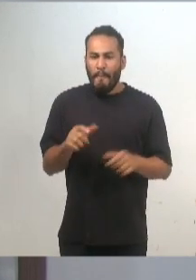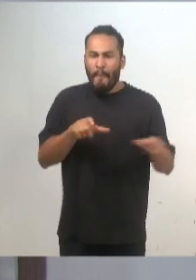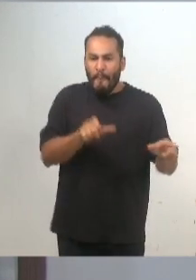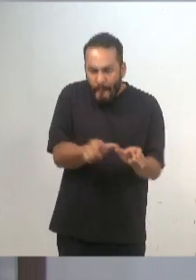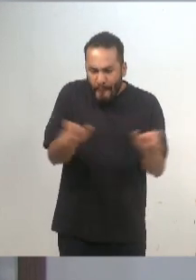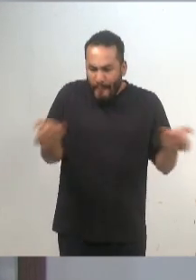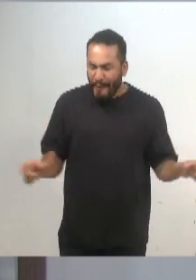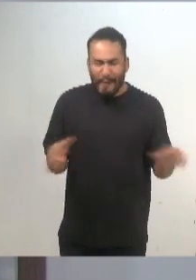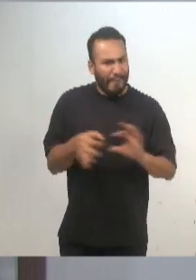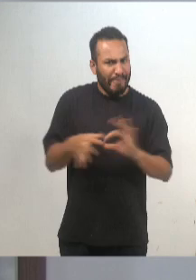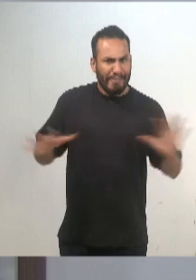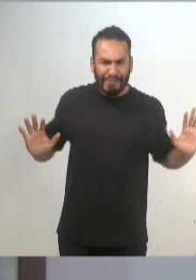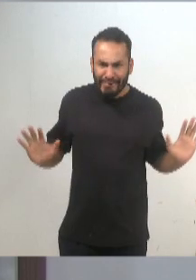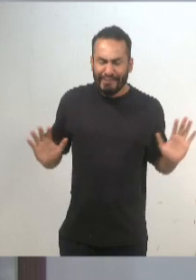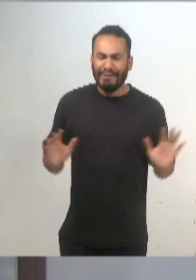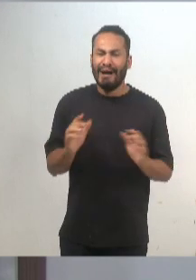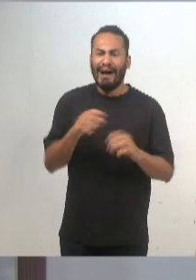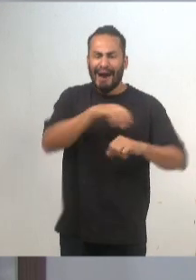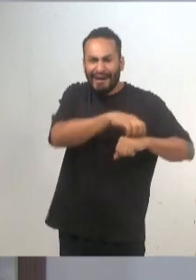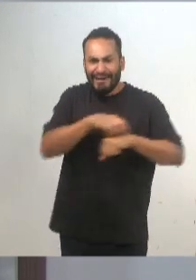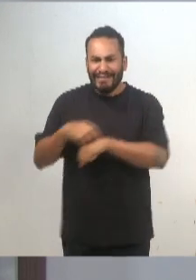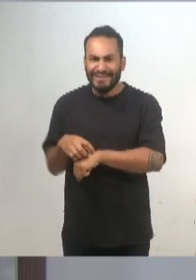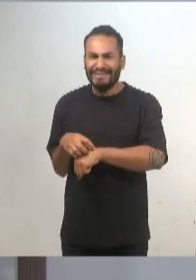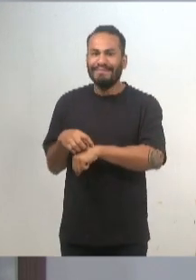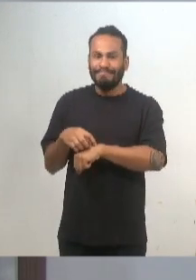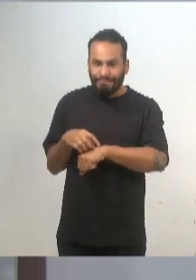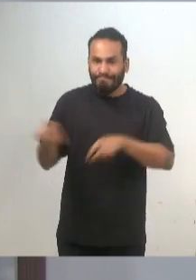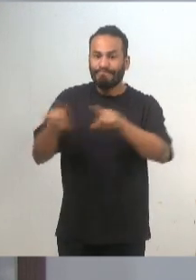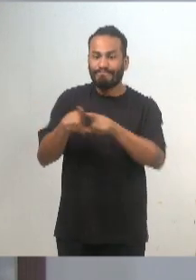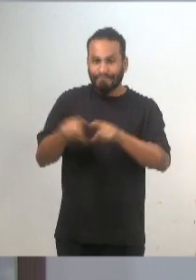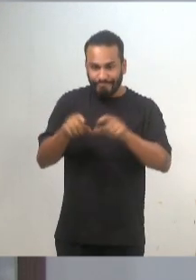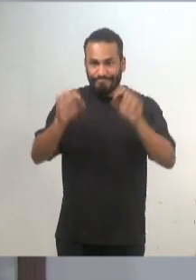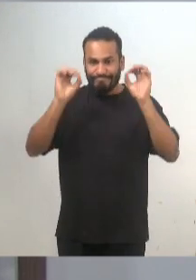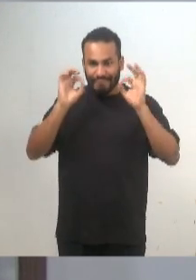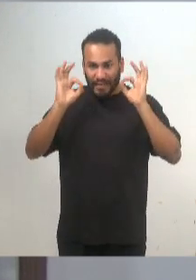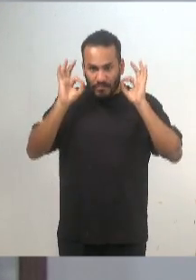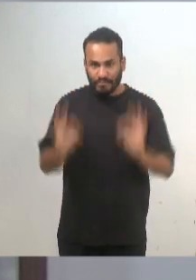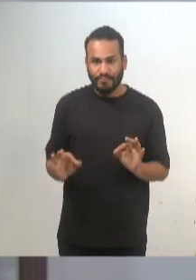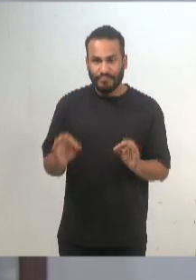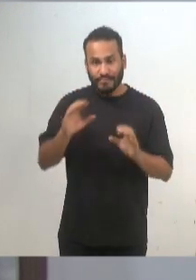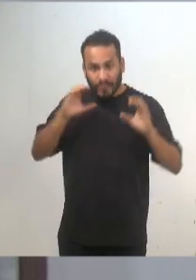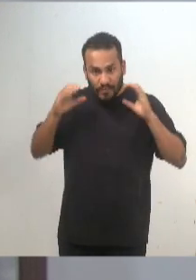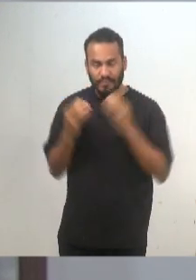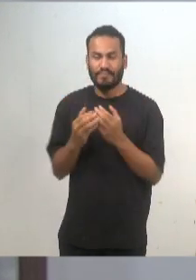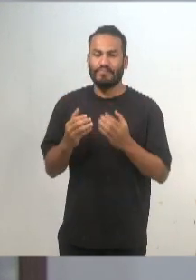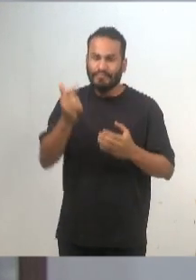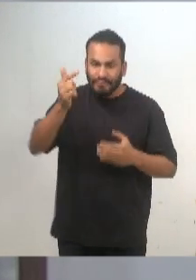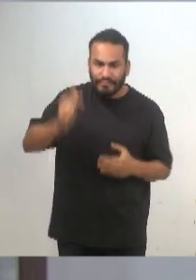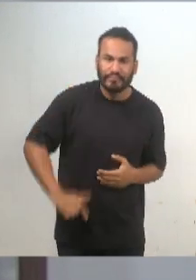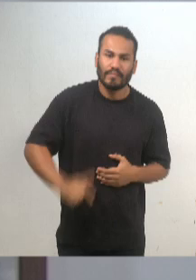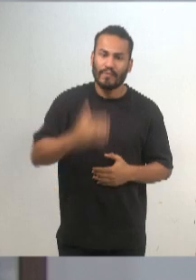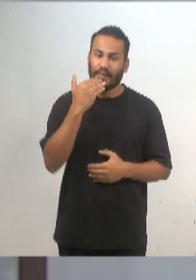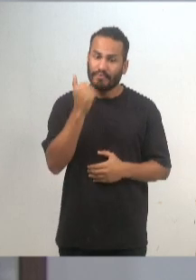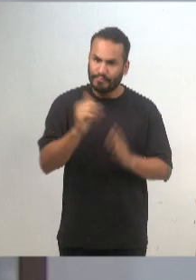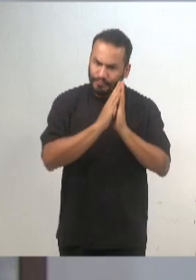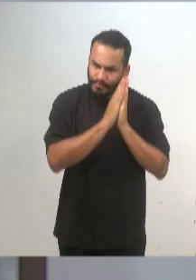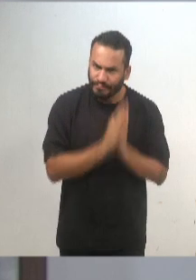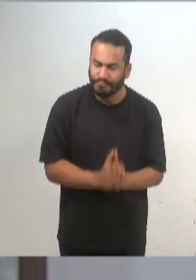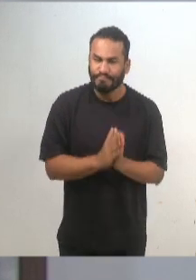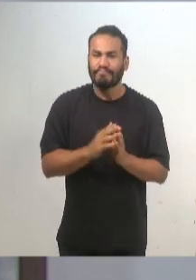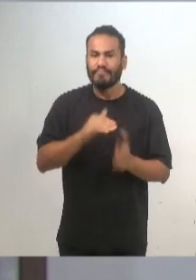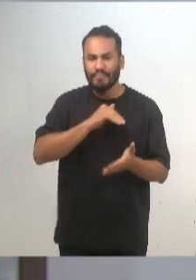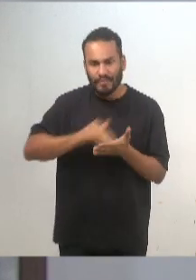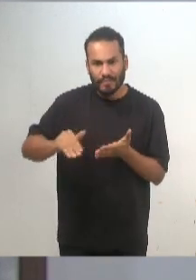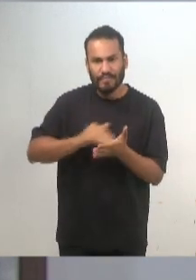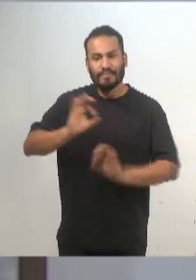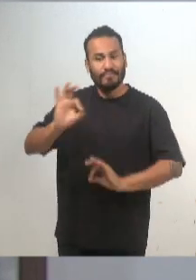ser permitido. É uma questão de transporte coletivo, é uma questão de dignidade para aquela comunidade. Então, fica aqui mais uma vez esse apelo para que a